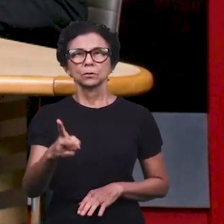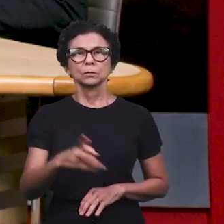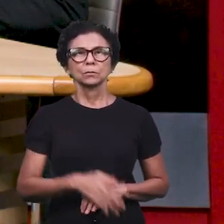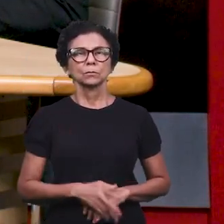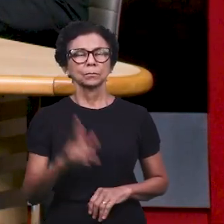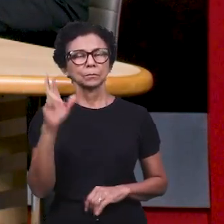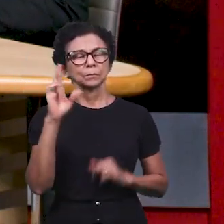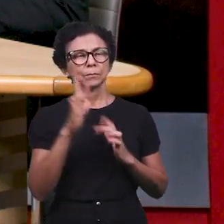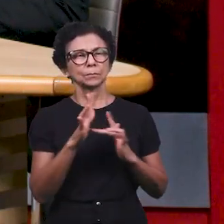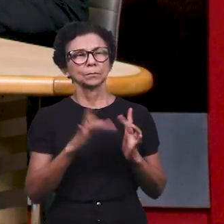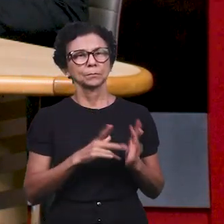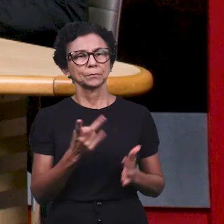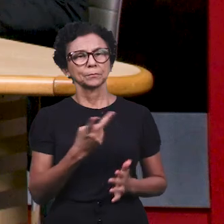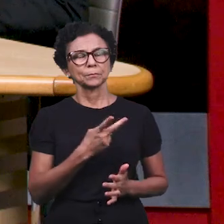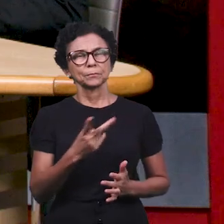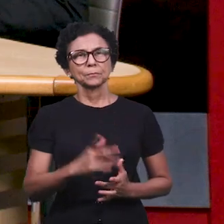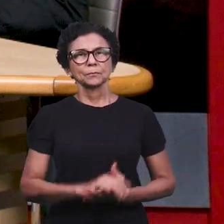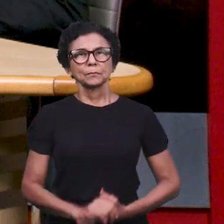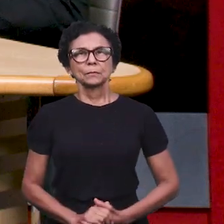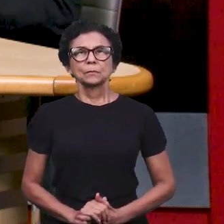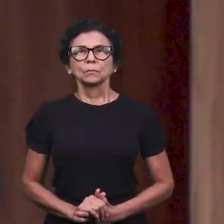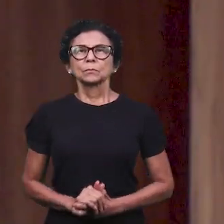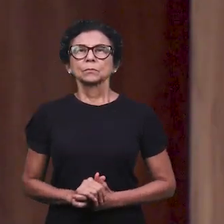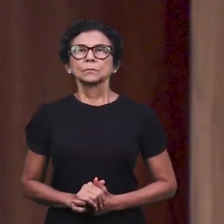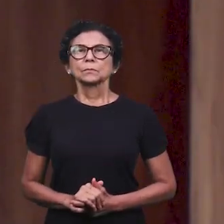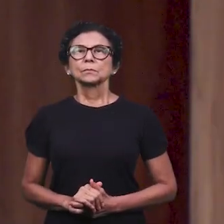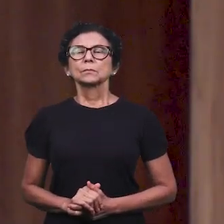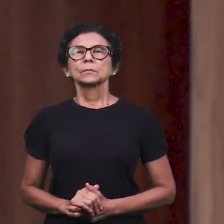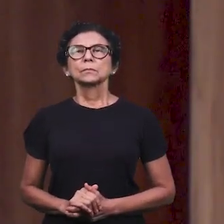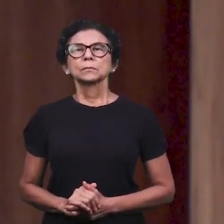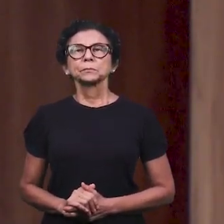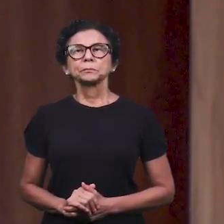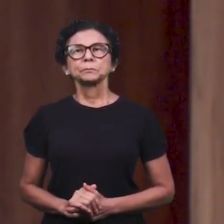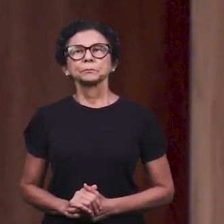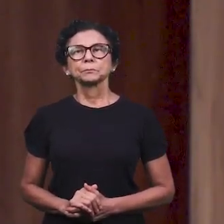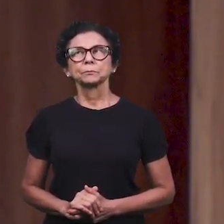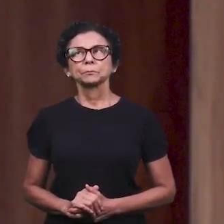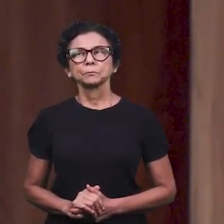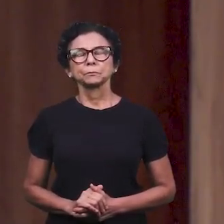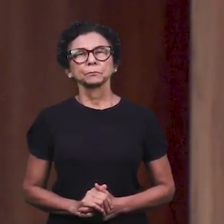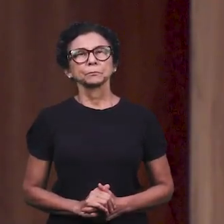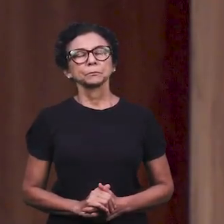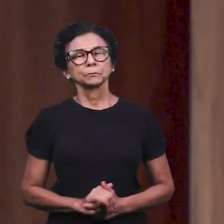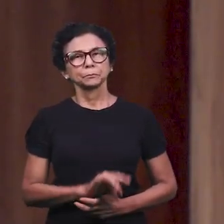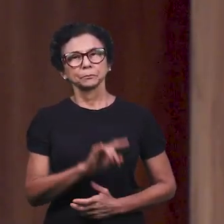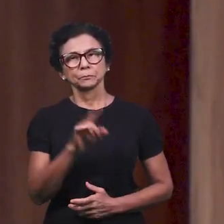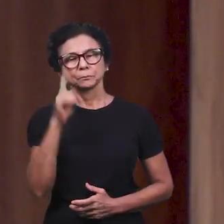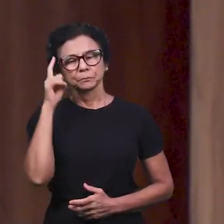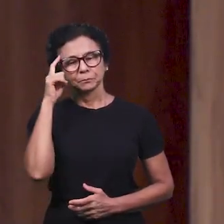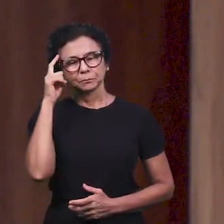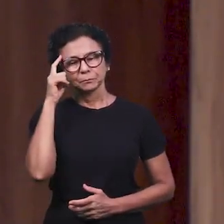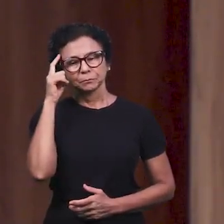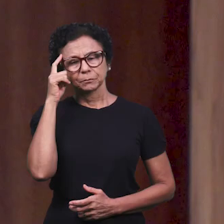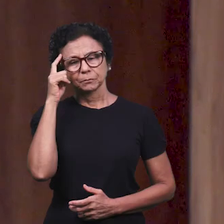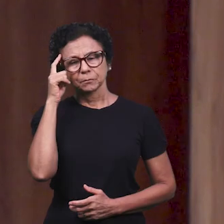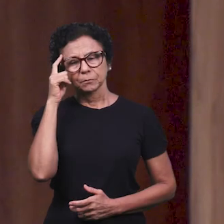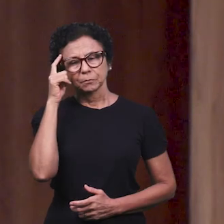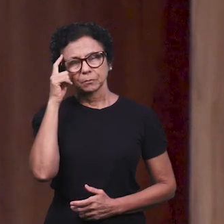Guilherme, Renata, Pai do Senhor. Pai do Senhor. Estamos chegando ao fim e nós vamos deixar aqui para a nossa